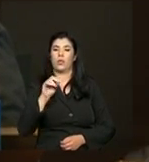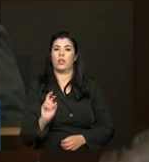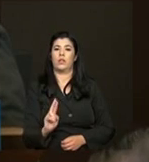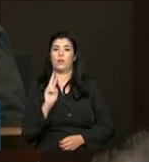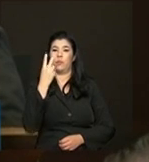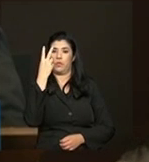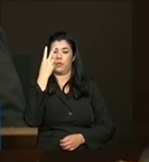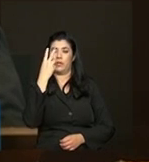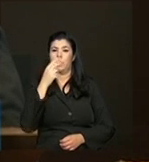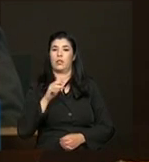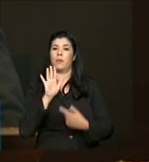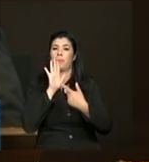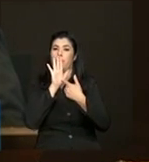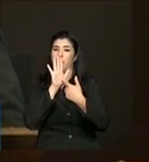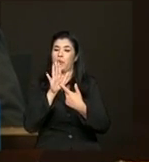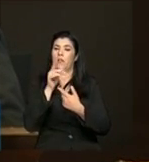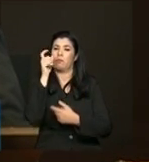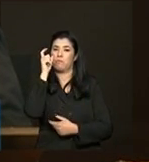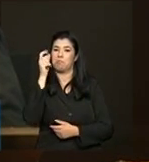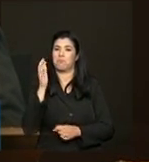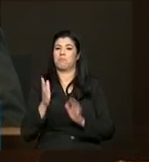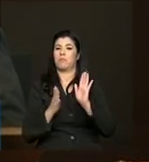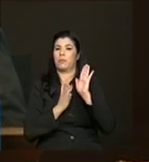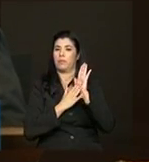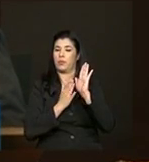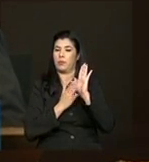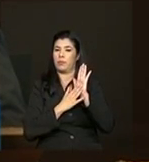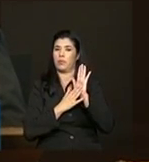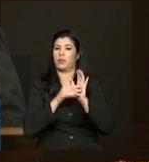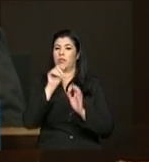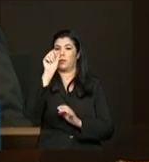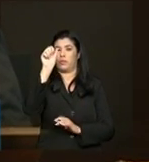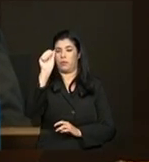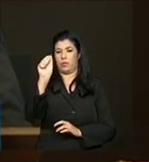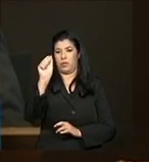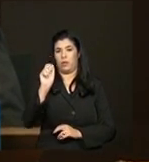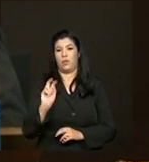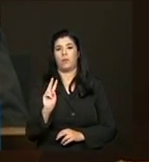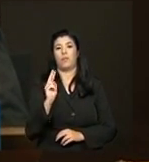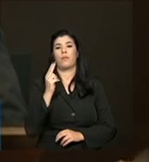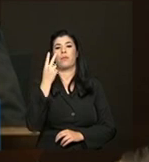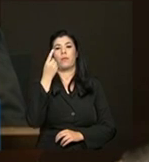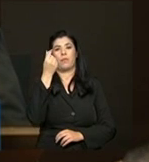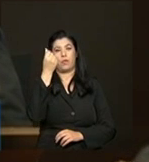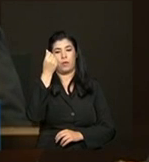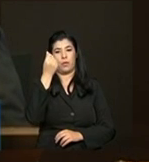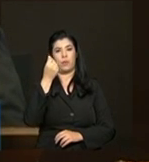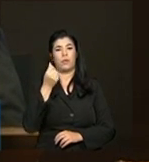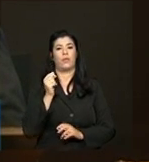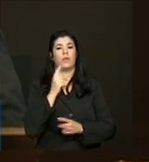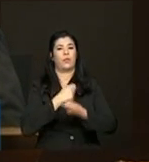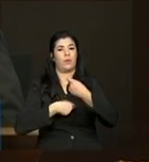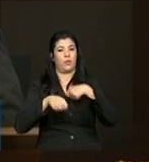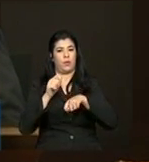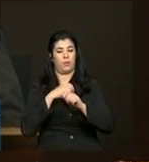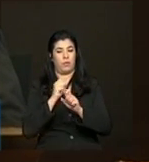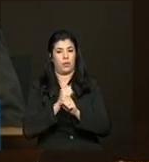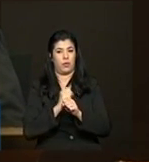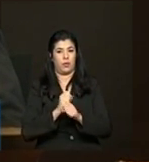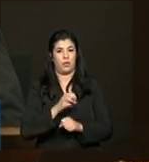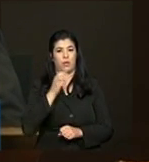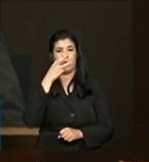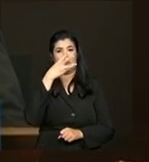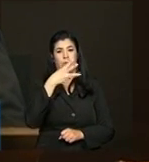declara que possui interesse em apresentar a proposta para o leilão do lote A, com o valor de receita anual permitida de